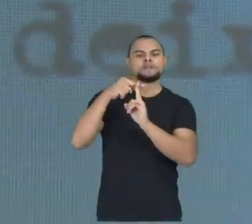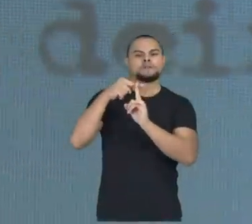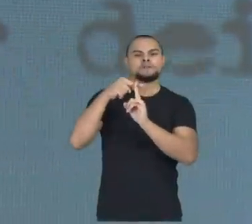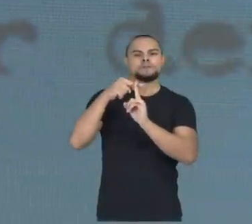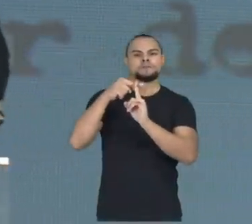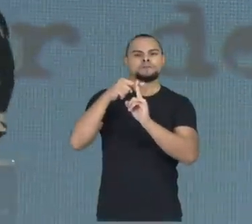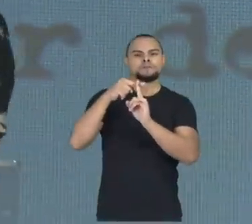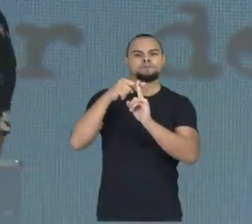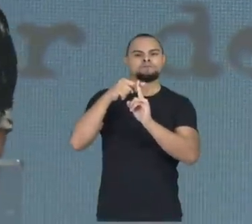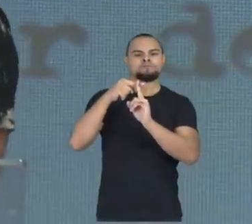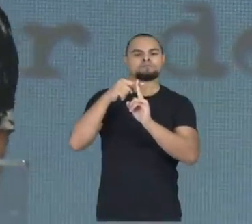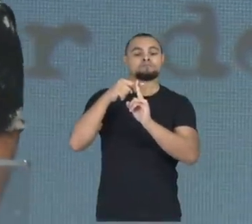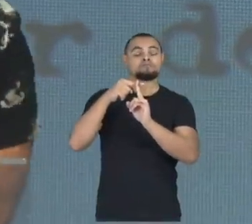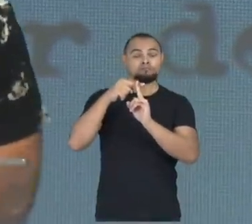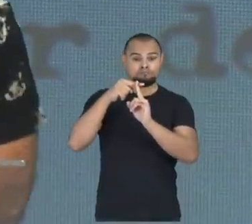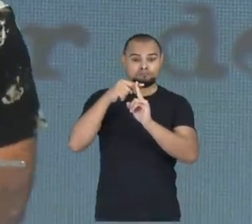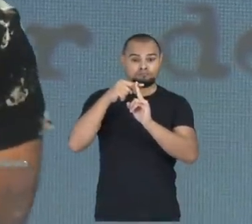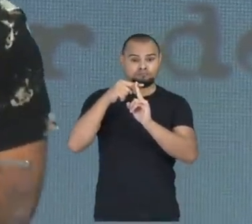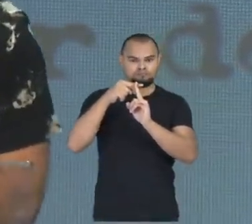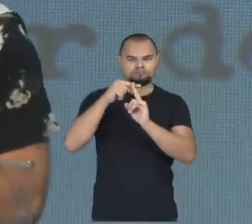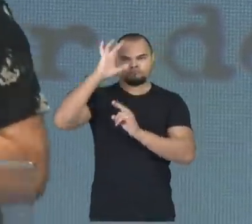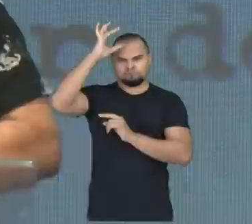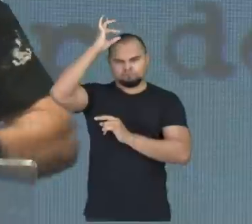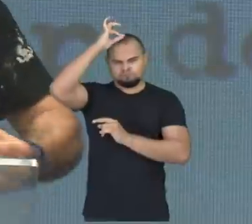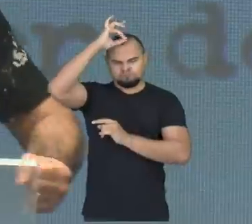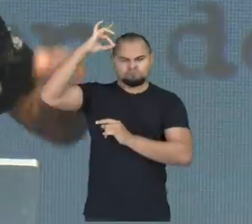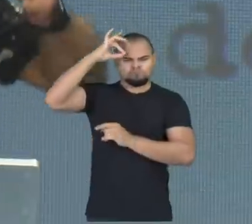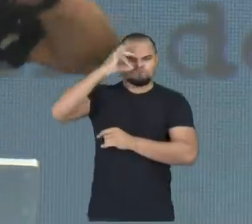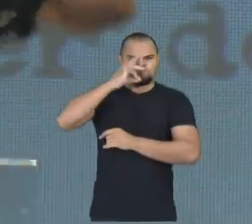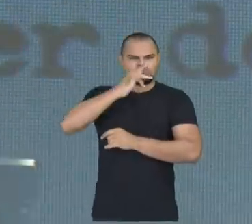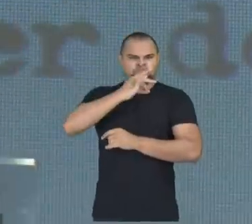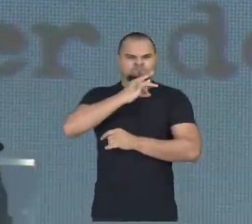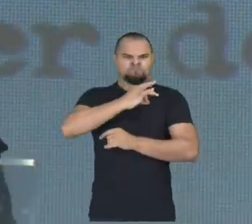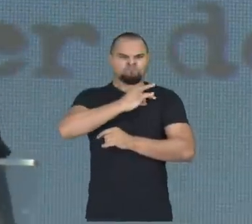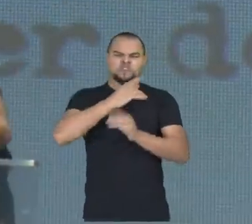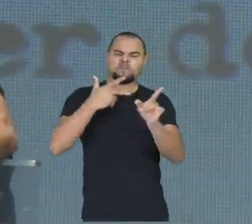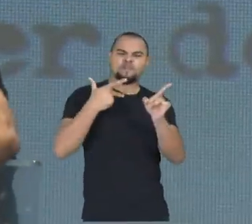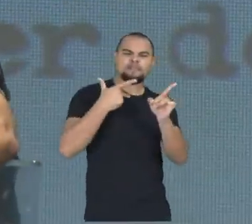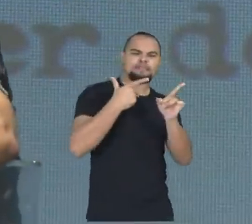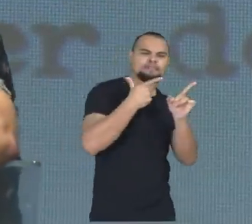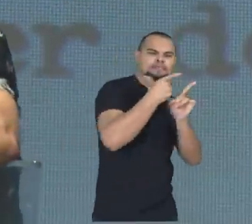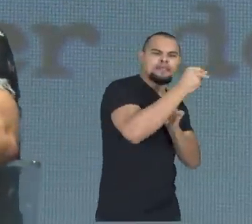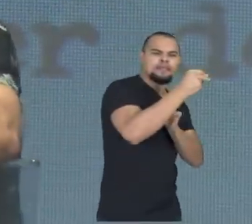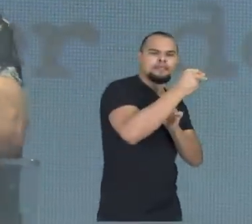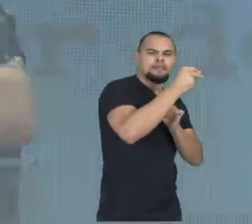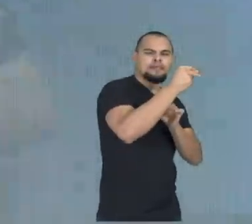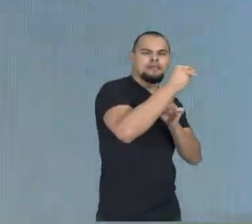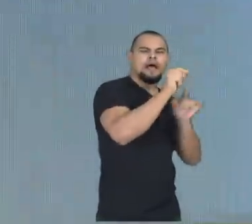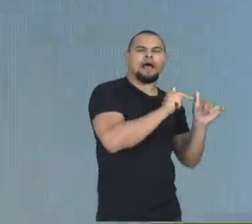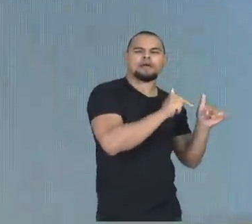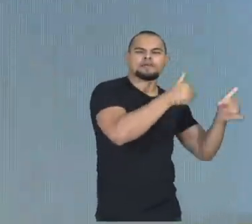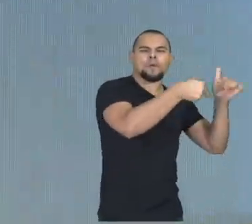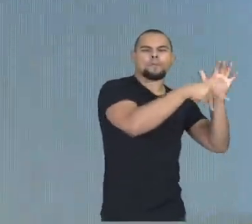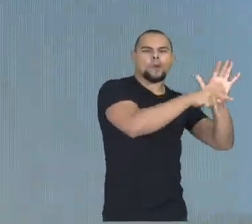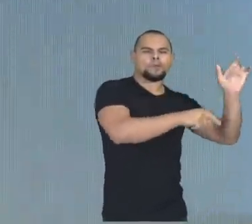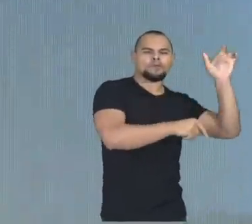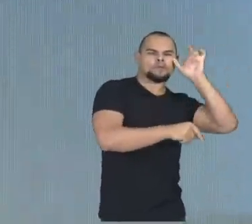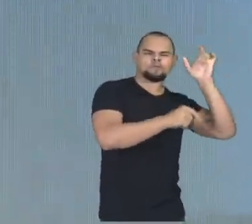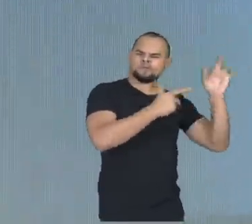É com as armas do Espírito derrubar as portas do inferno. Onde quer que elas se coloquem?